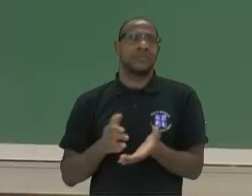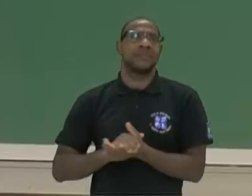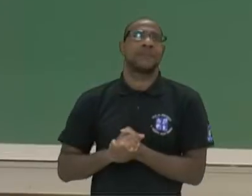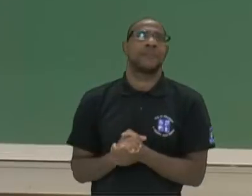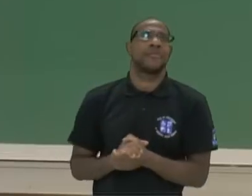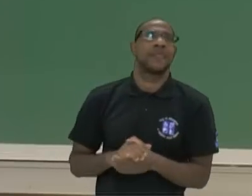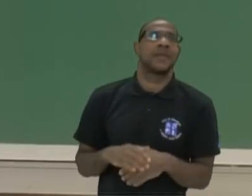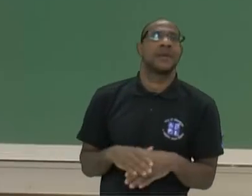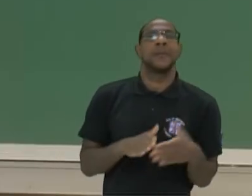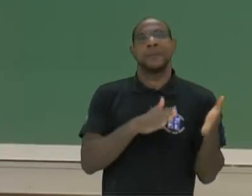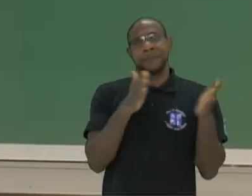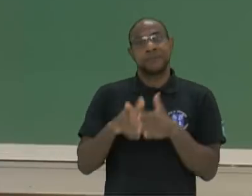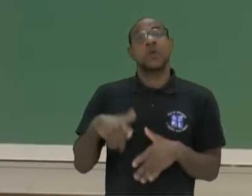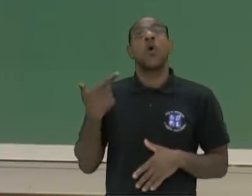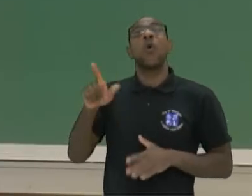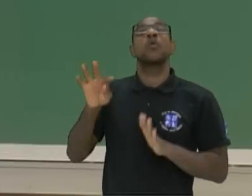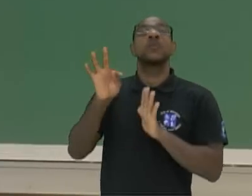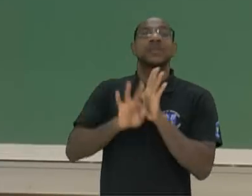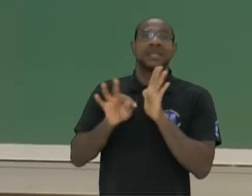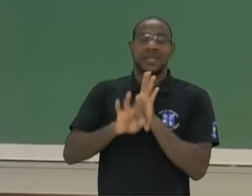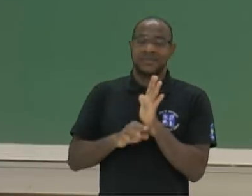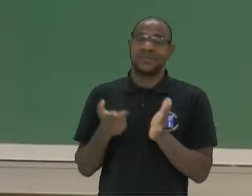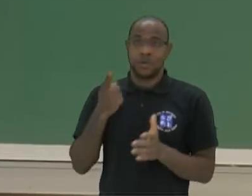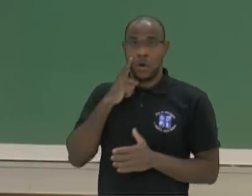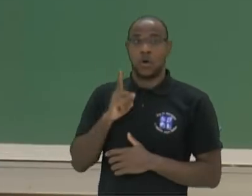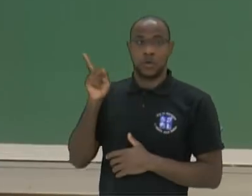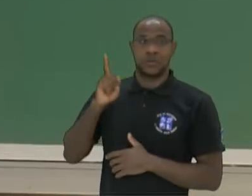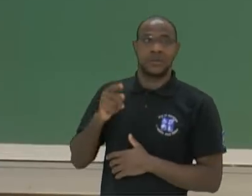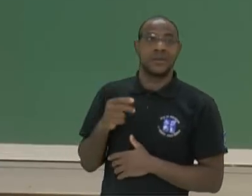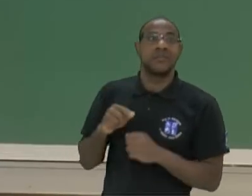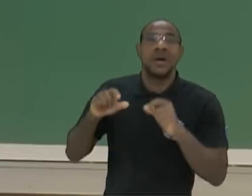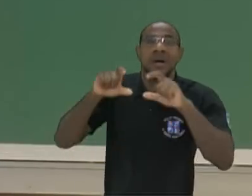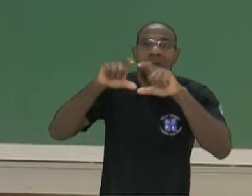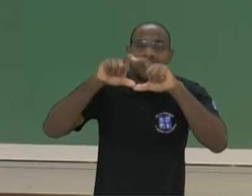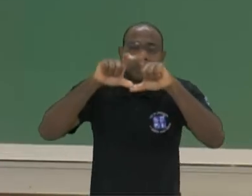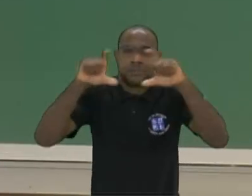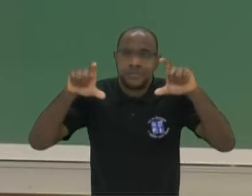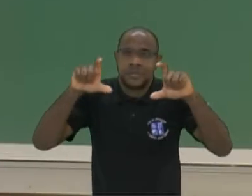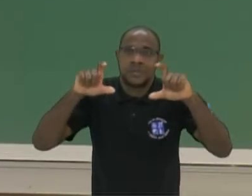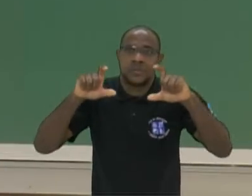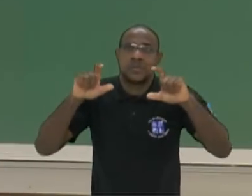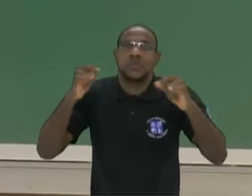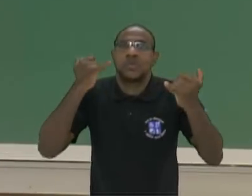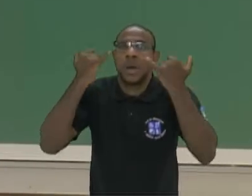Vamos ver um outro texto motivador aqui, você vai ler um fragmento de uma notícia.